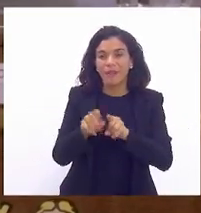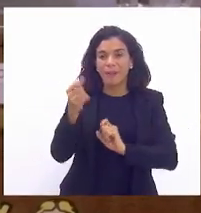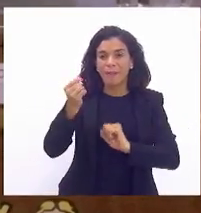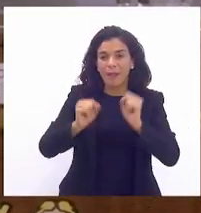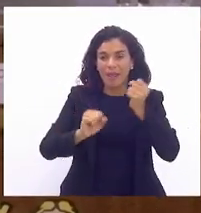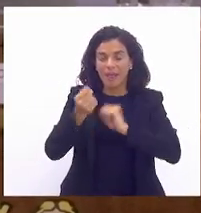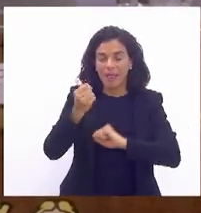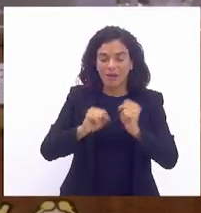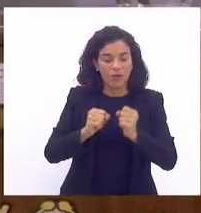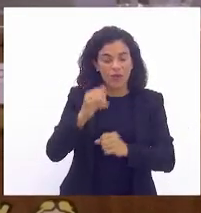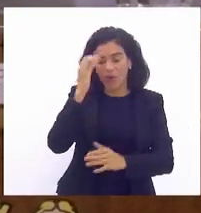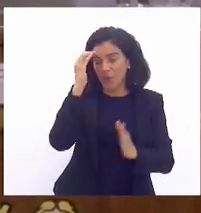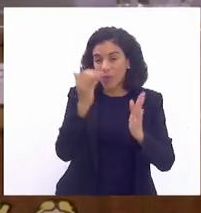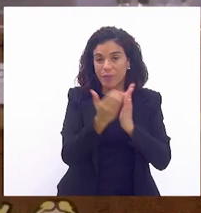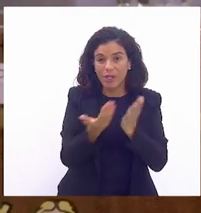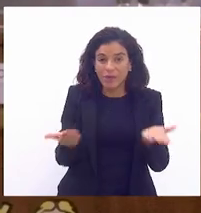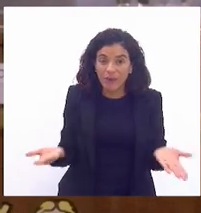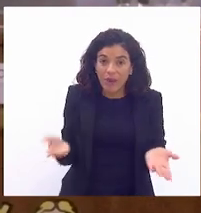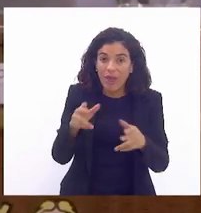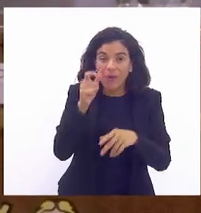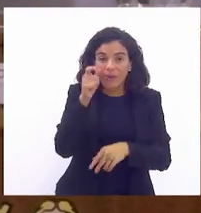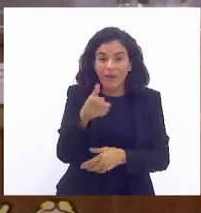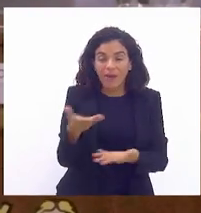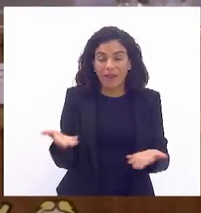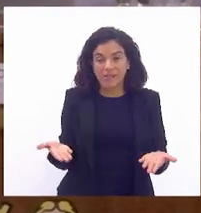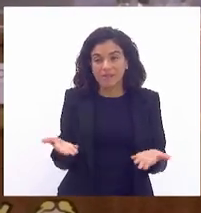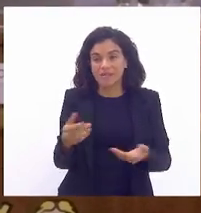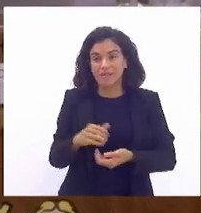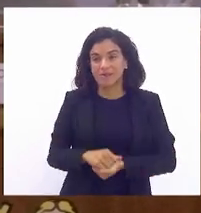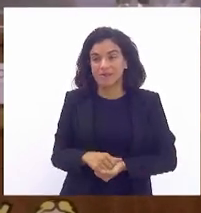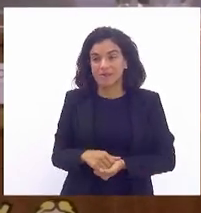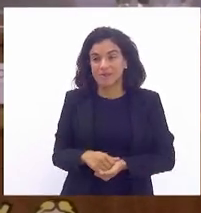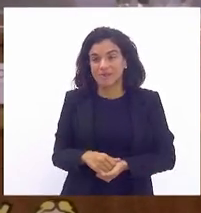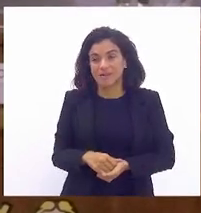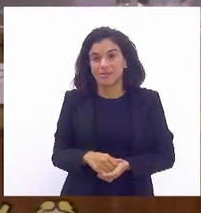sinter. Não cumprido, que é o que interessa aqui.